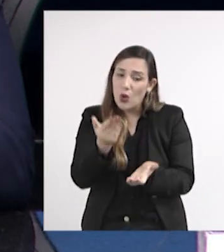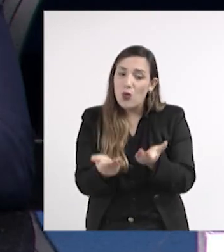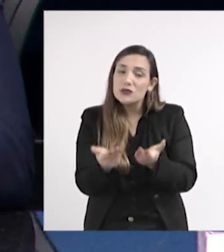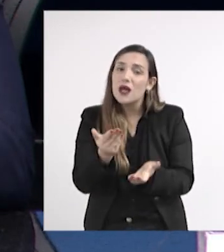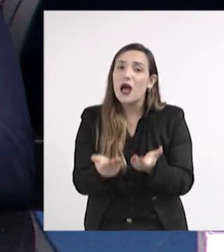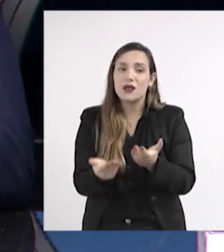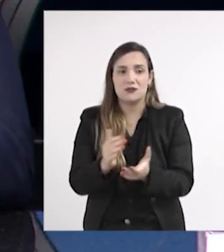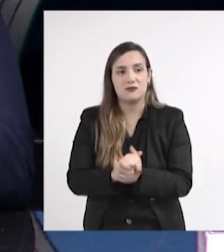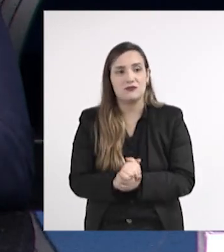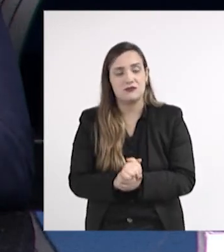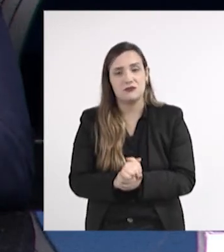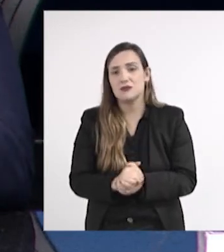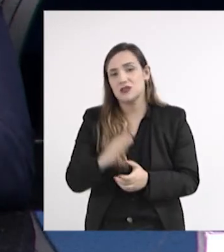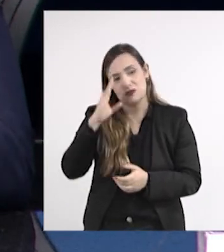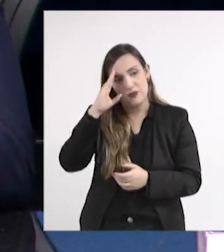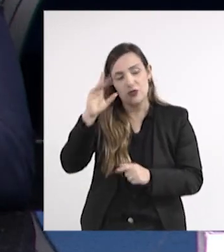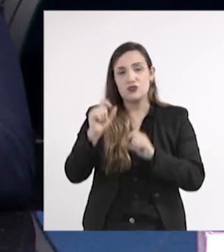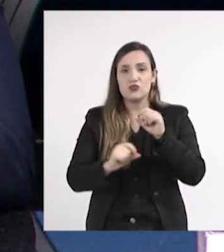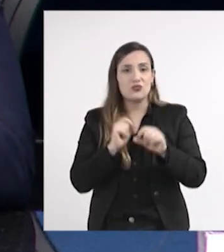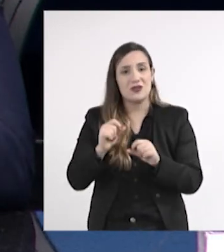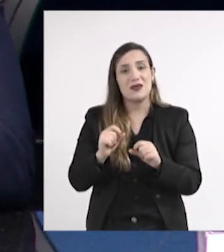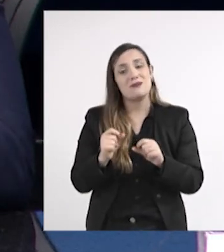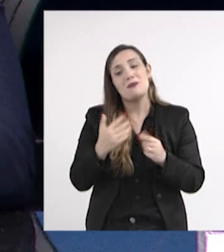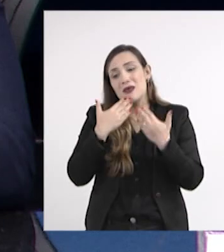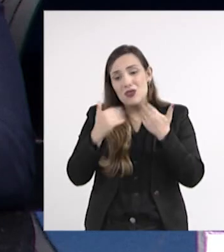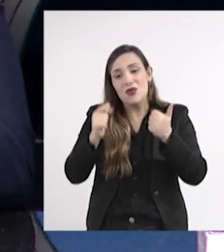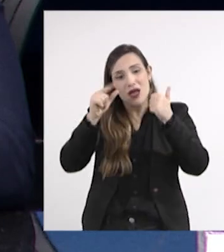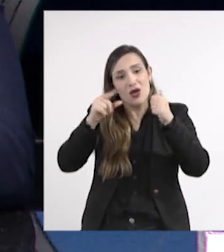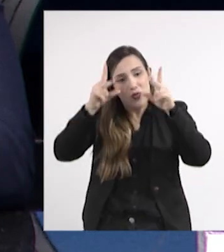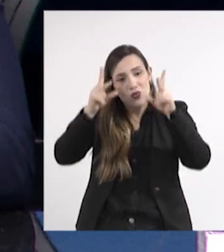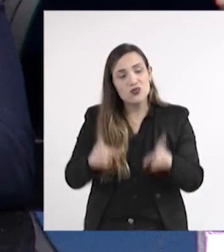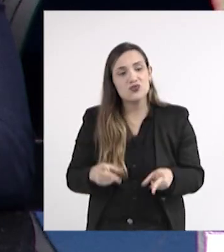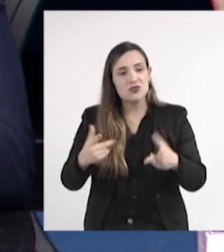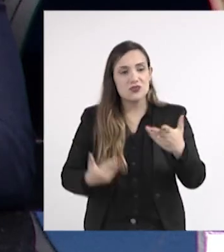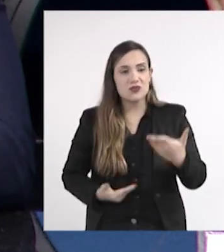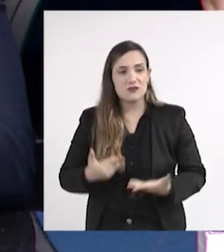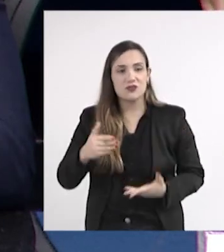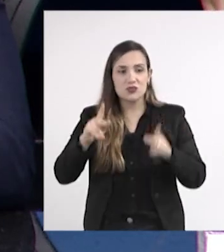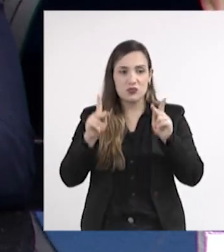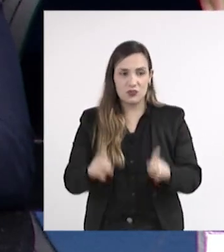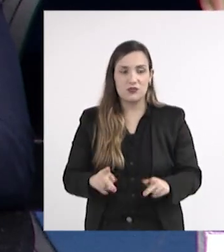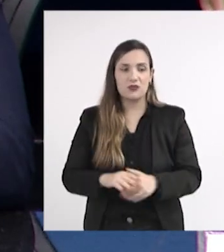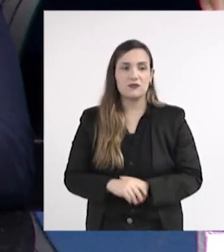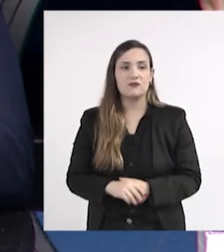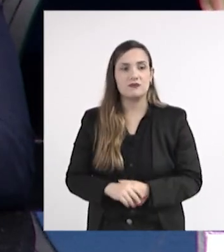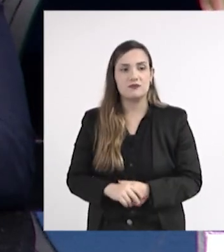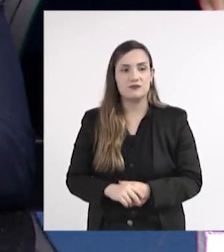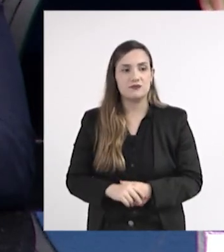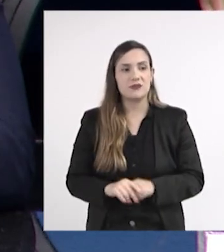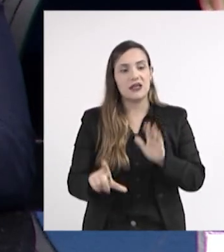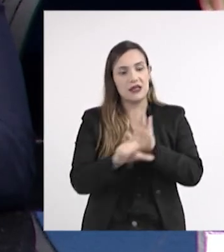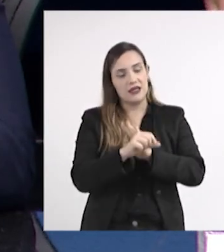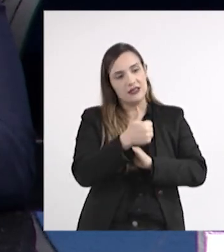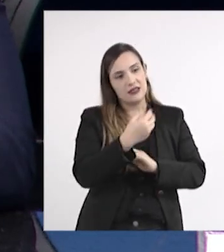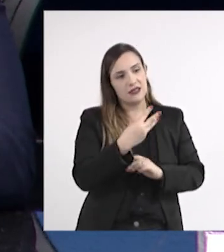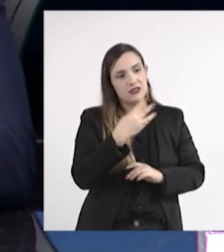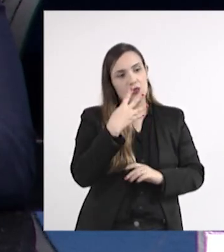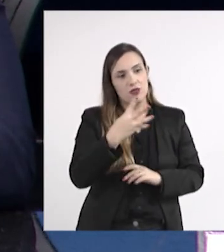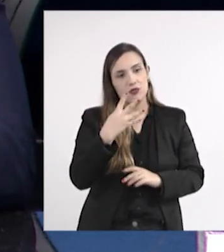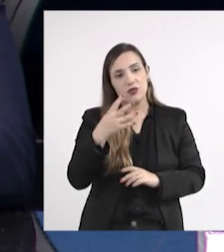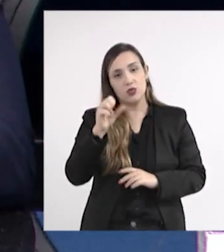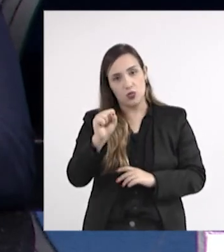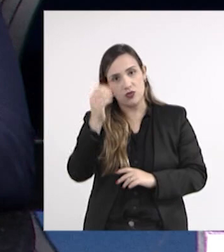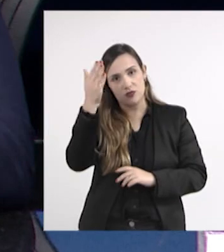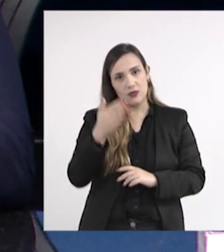reguladoras. Um desses aspectos é a continuidade do serviço público. A Lei 13.448 de 2017,